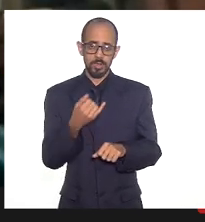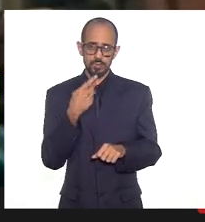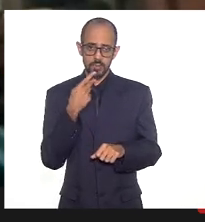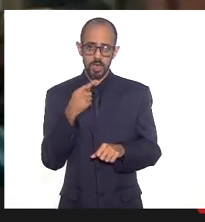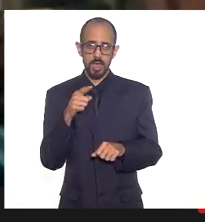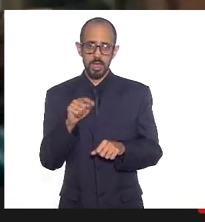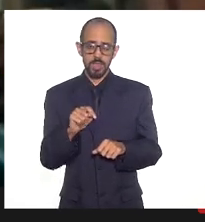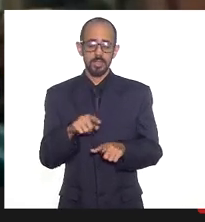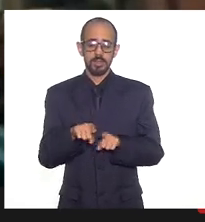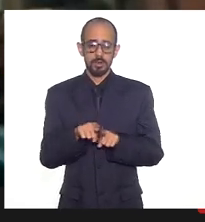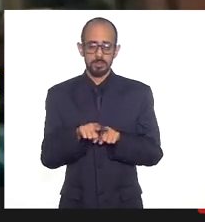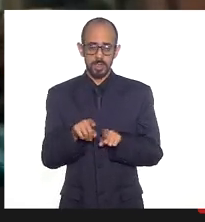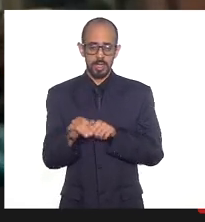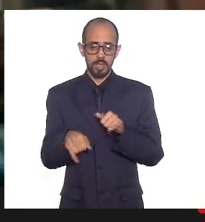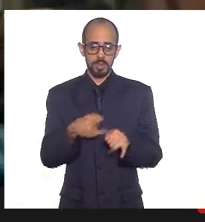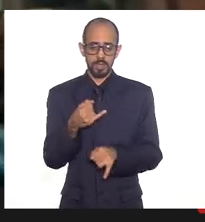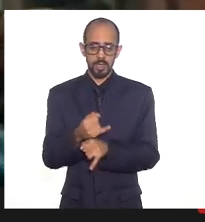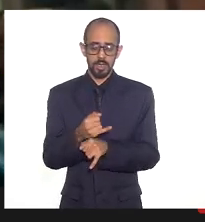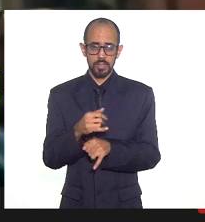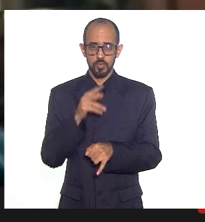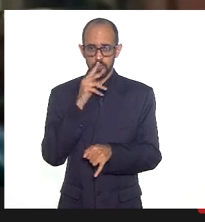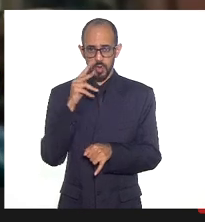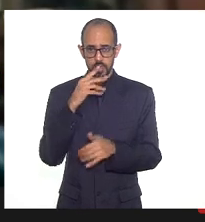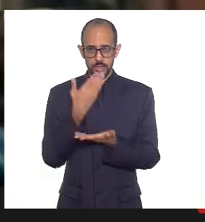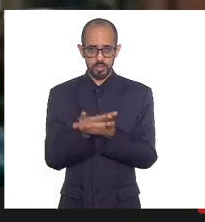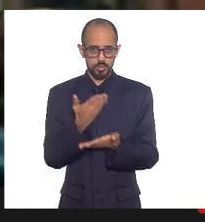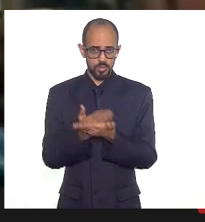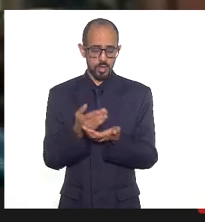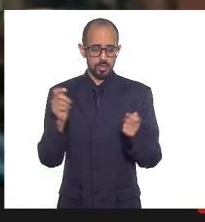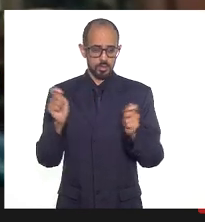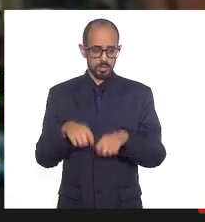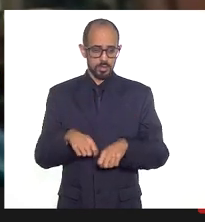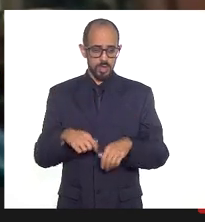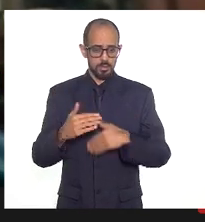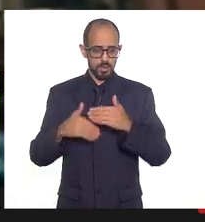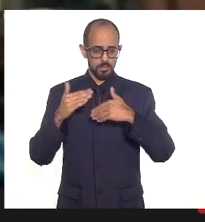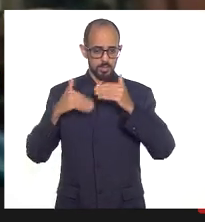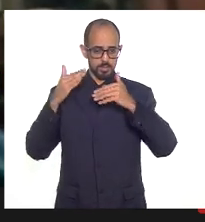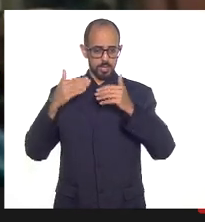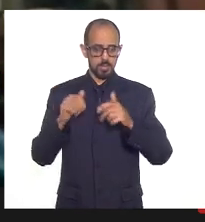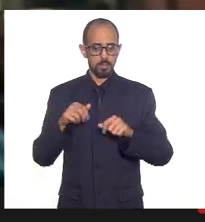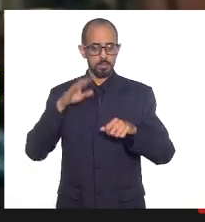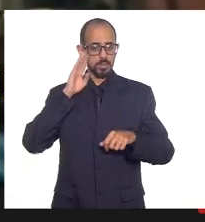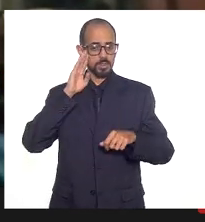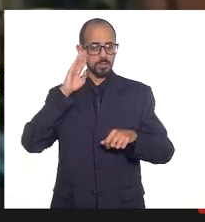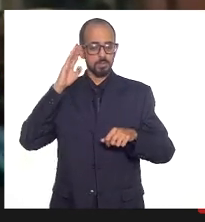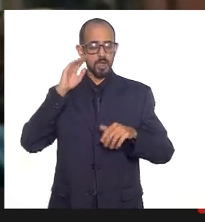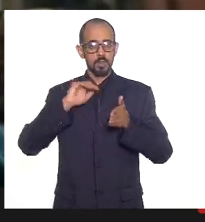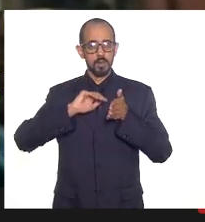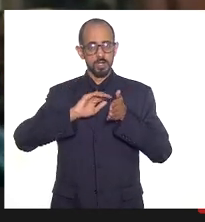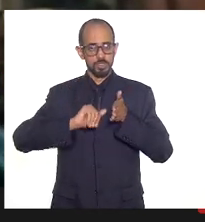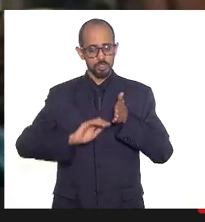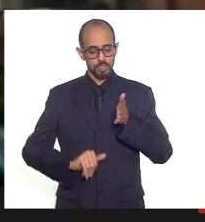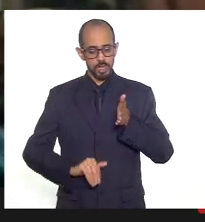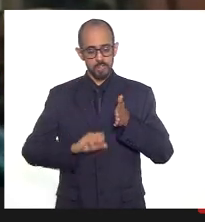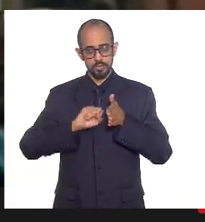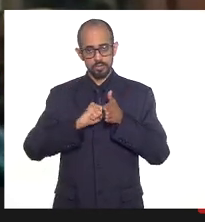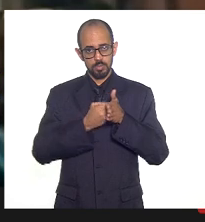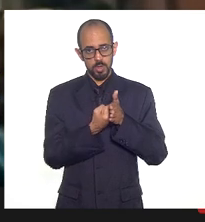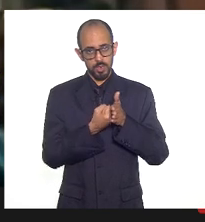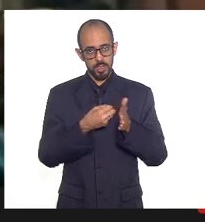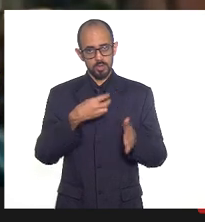larga nas escolas é possível avançar agora, principalmente com a derrubada dos vetos que aconteceu pelo Congresso Nacional do projeto de